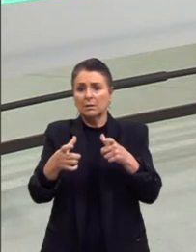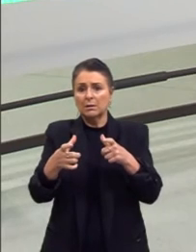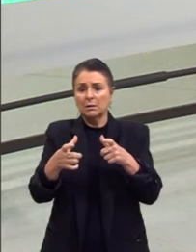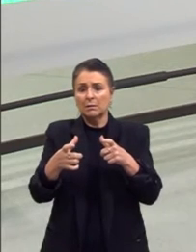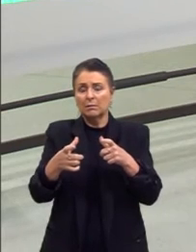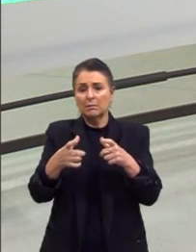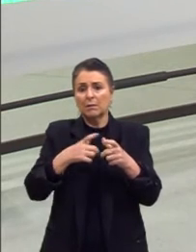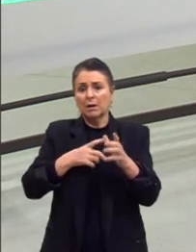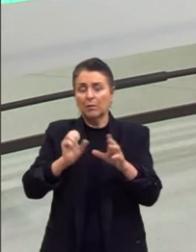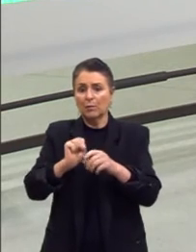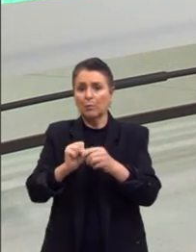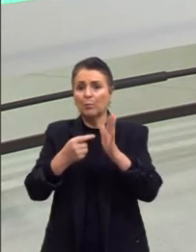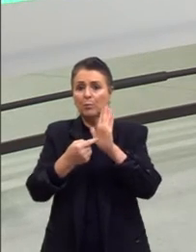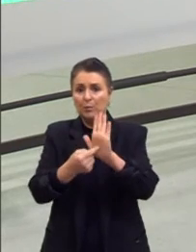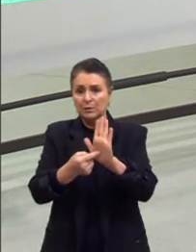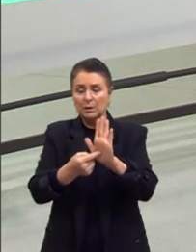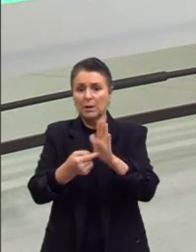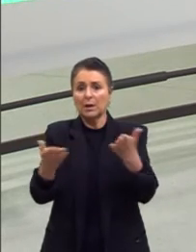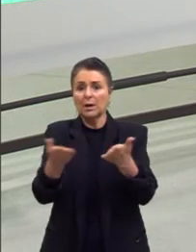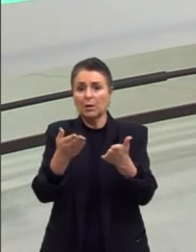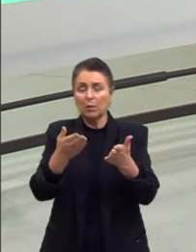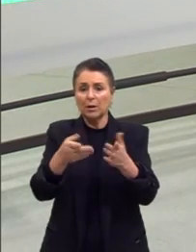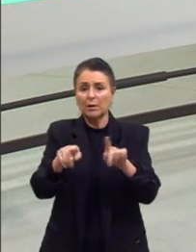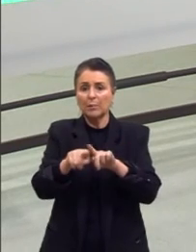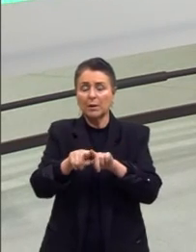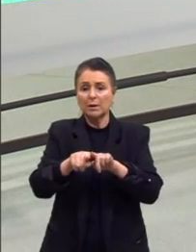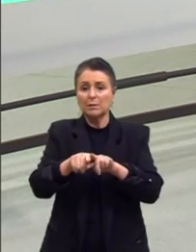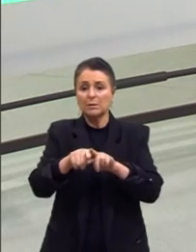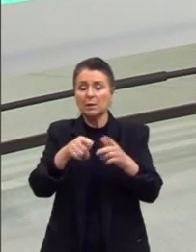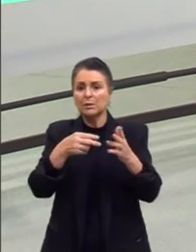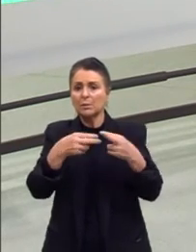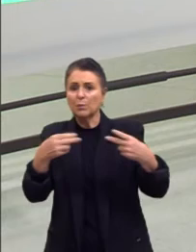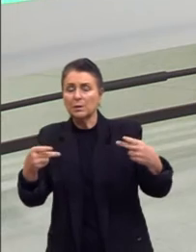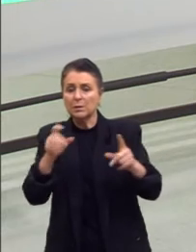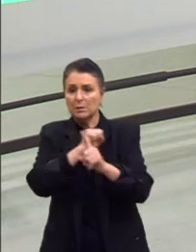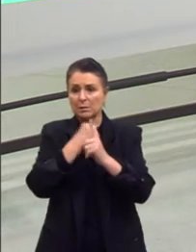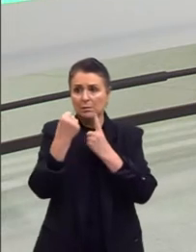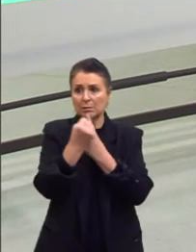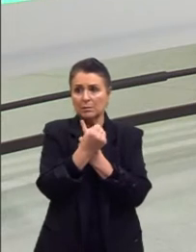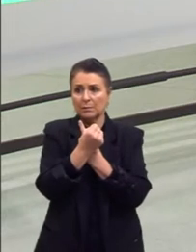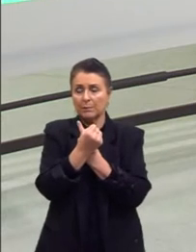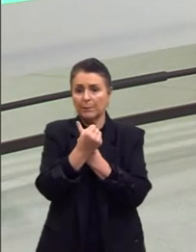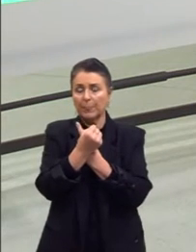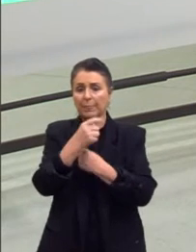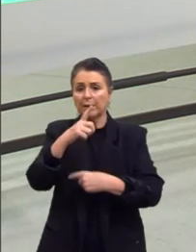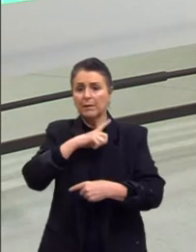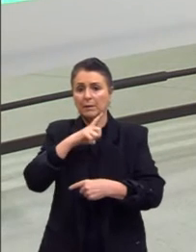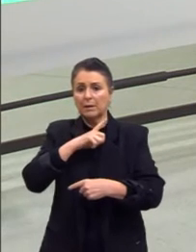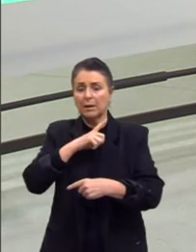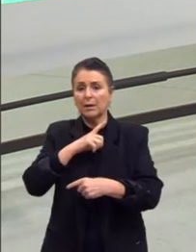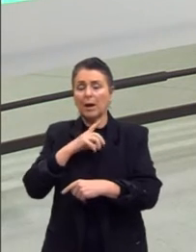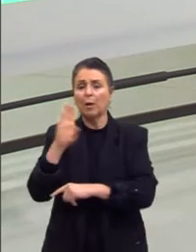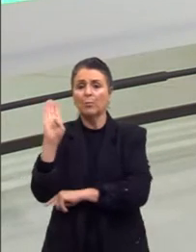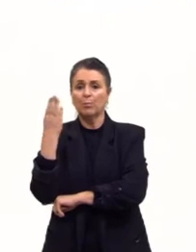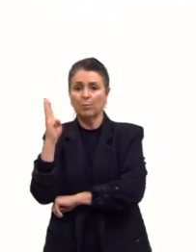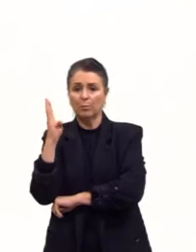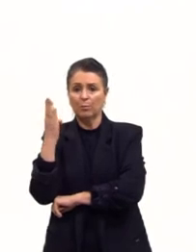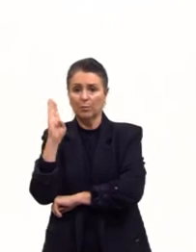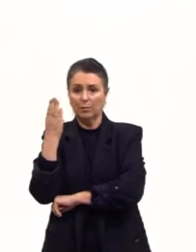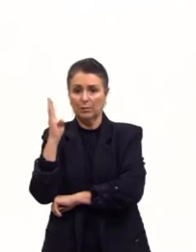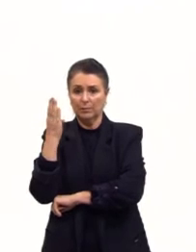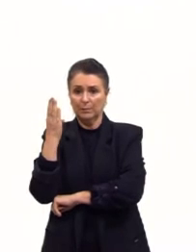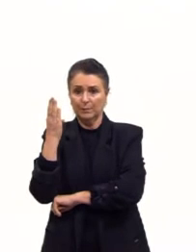passar mais um slide e aí nós vamos entrar Nessas questões sociais que nós temos né justamente isso nós temos aqui a Bolívia Bolívia